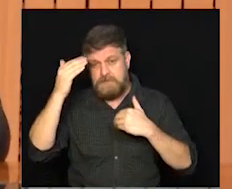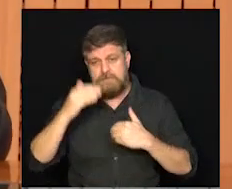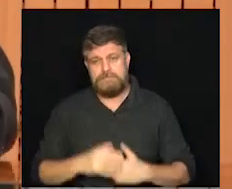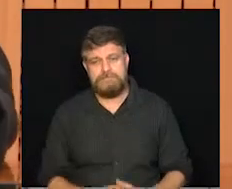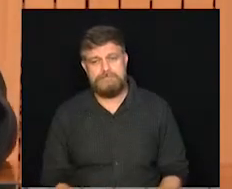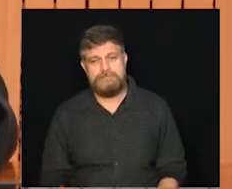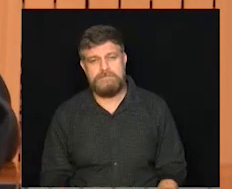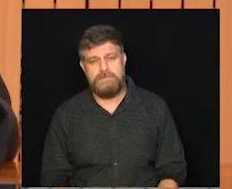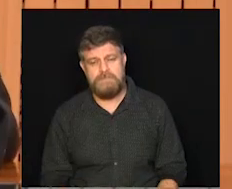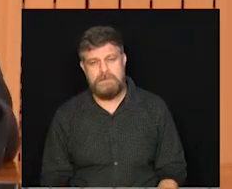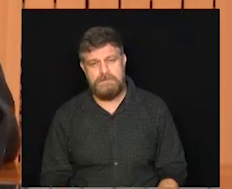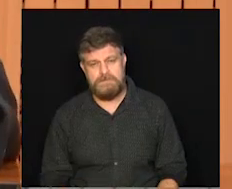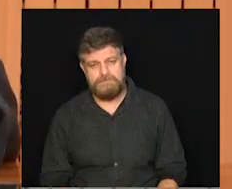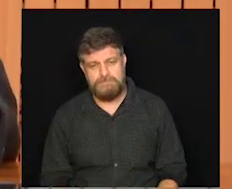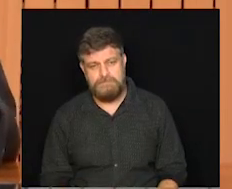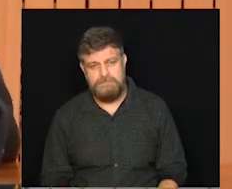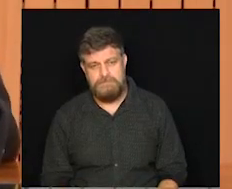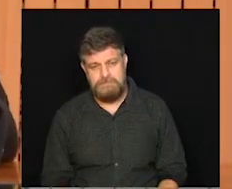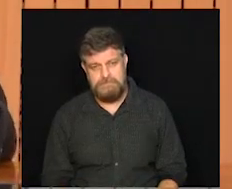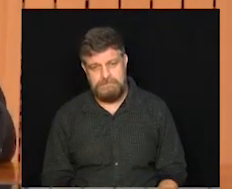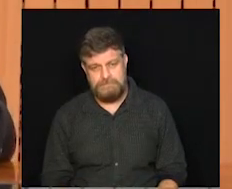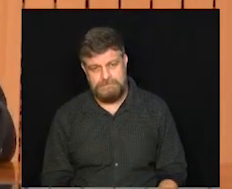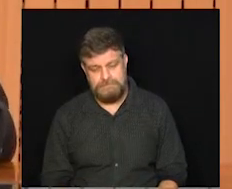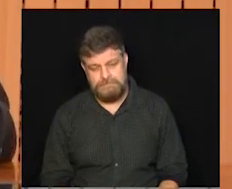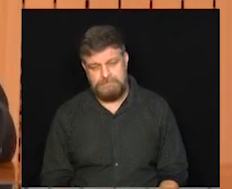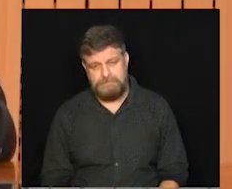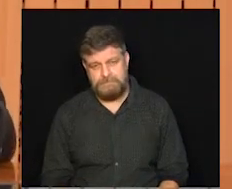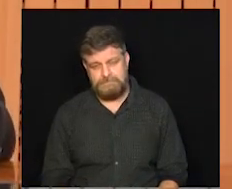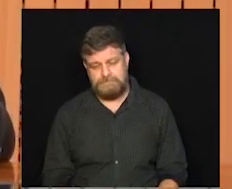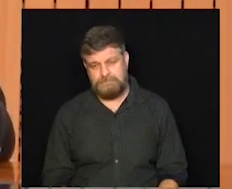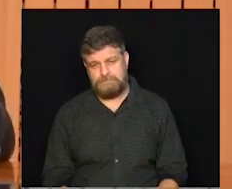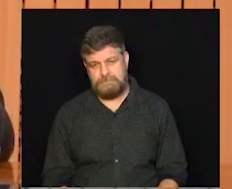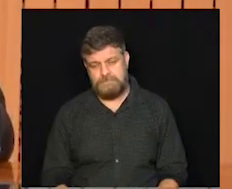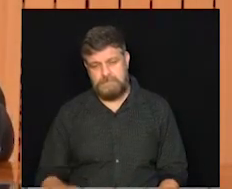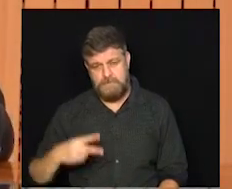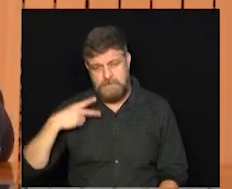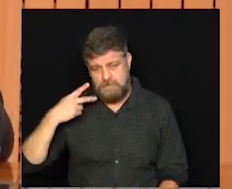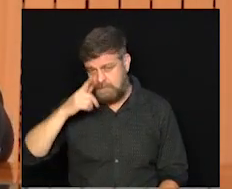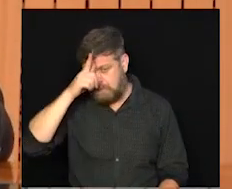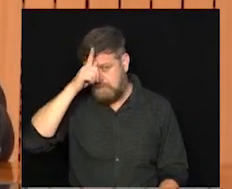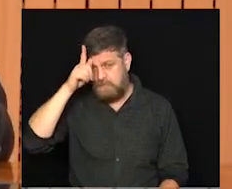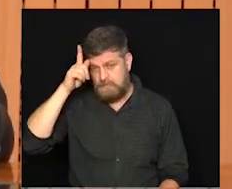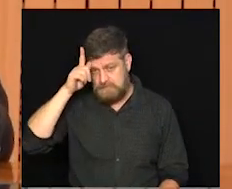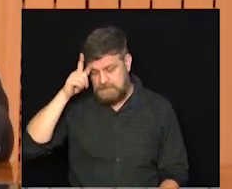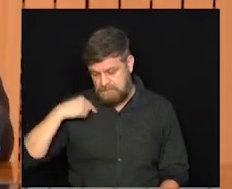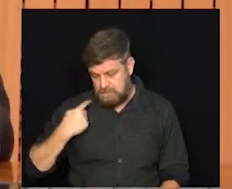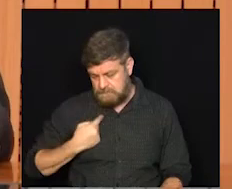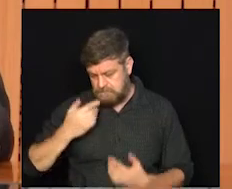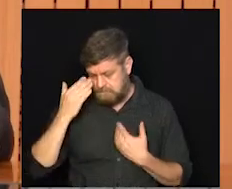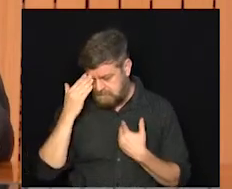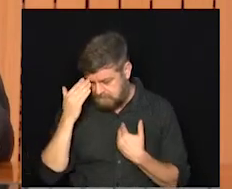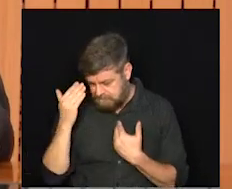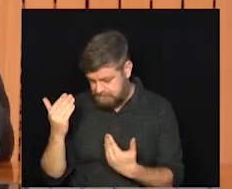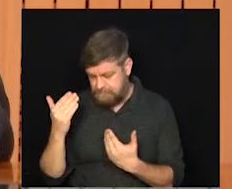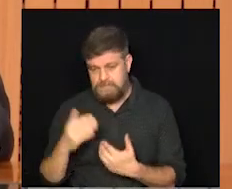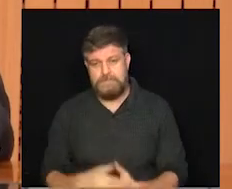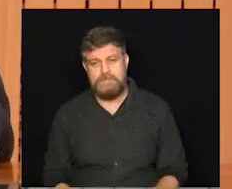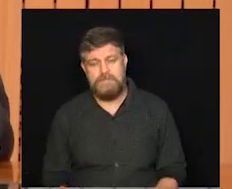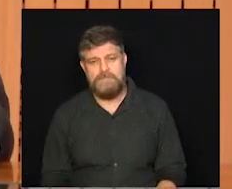Obrigado, Adeci. Nosso agradecimento aí ao gabinete do vereador Gustavo Peta.